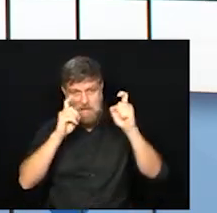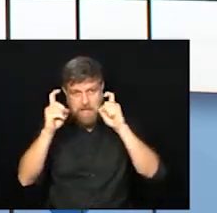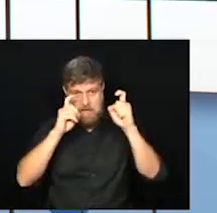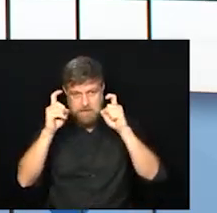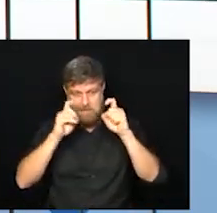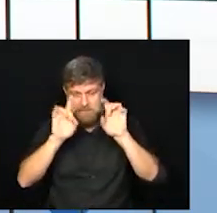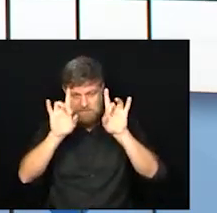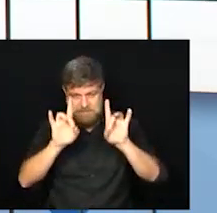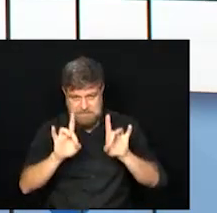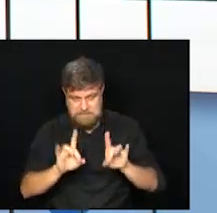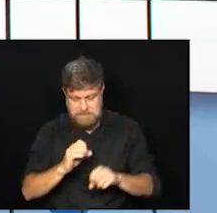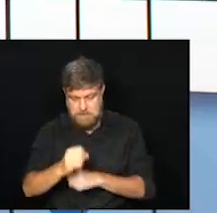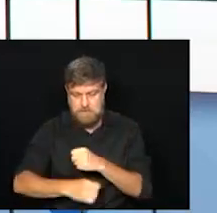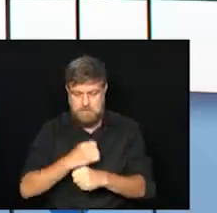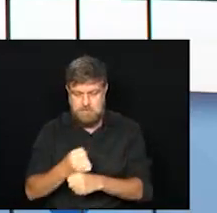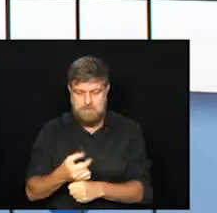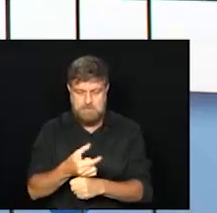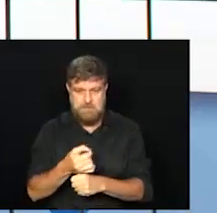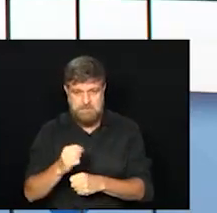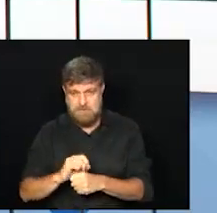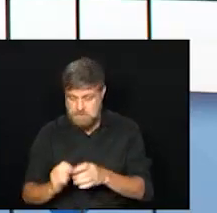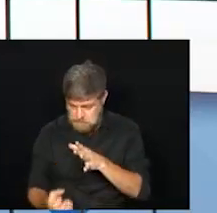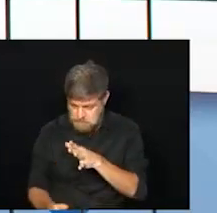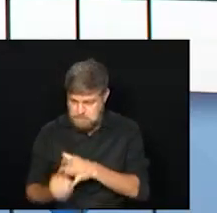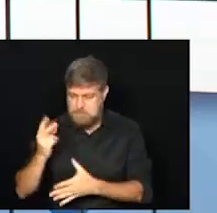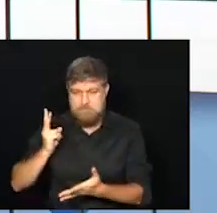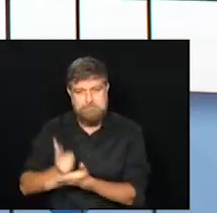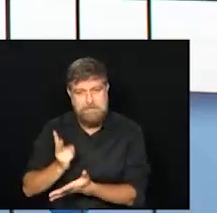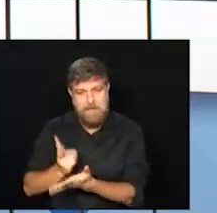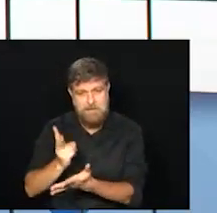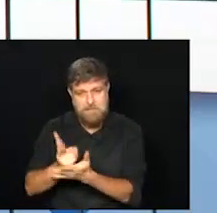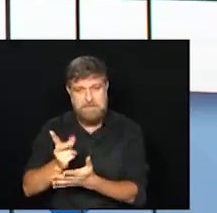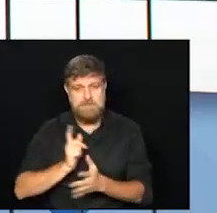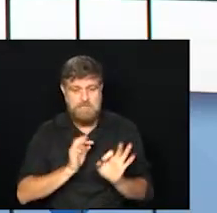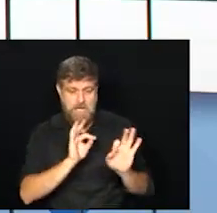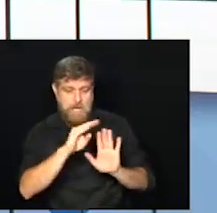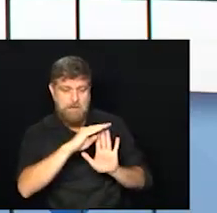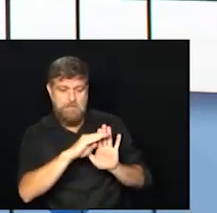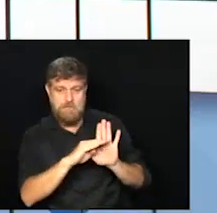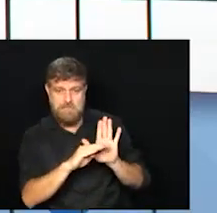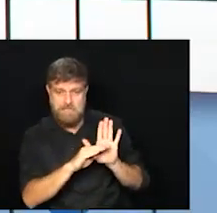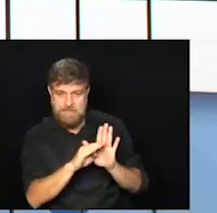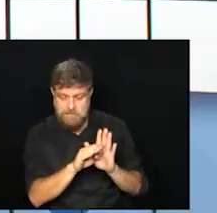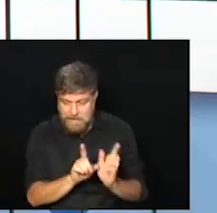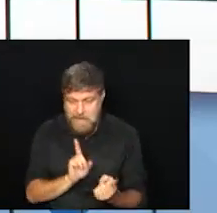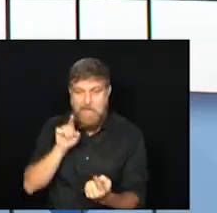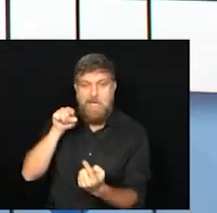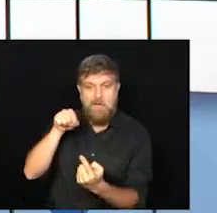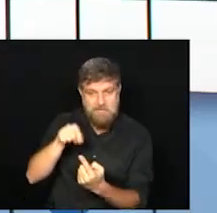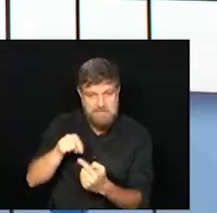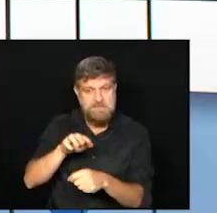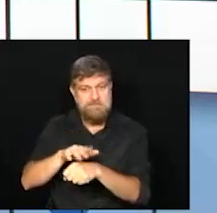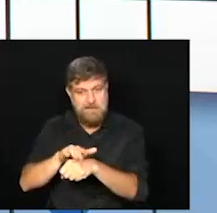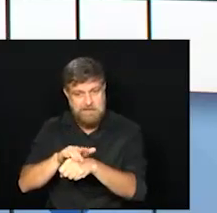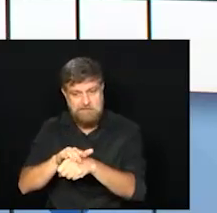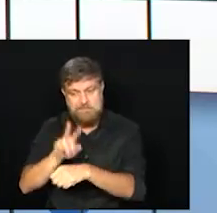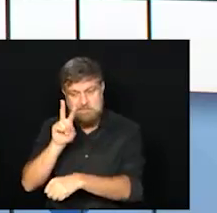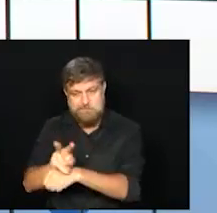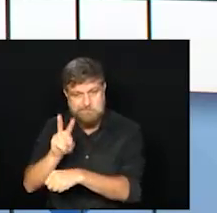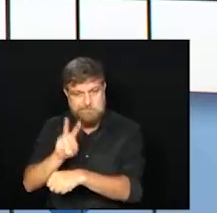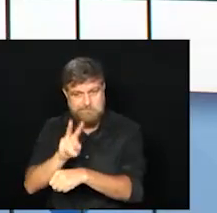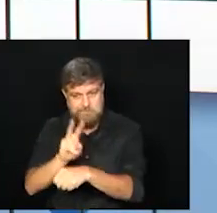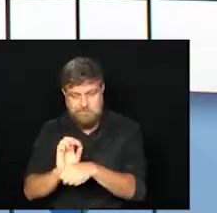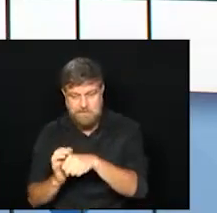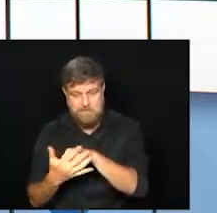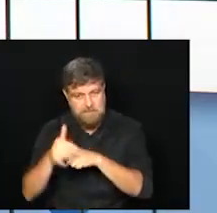2020, elas continuaram acontecendo justamente por conta de projetos e discussões relacionados à doença, à pandemia,